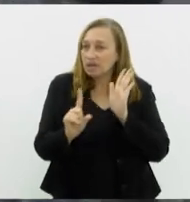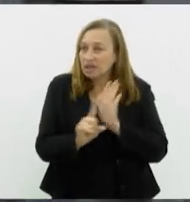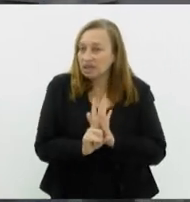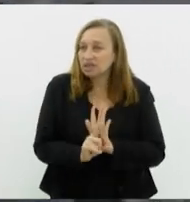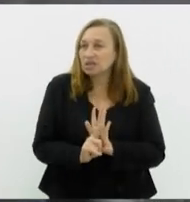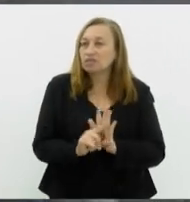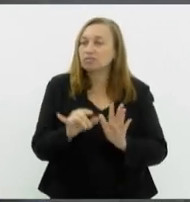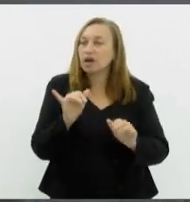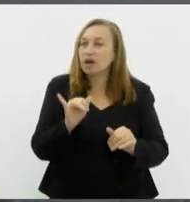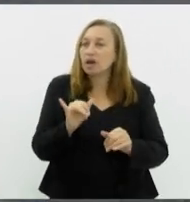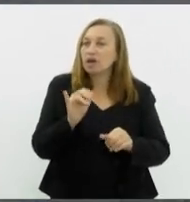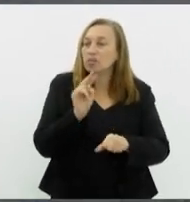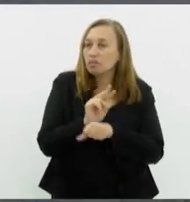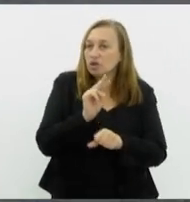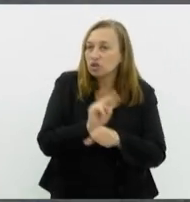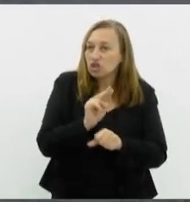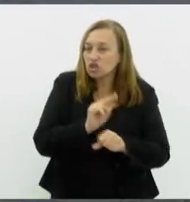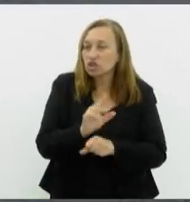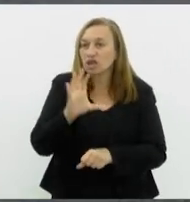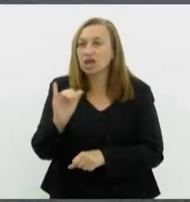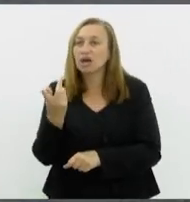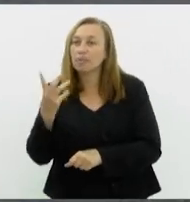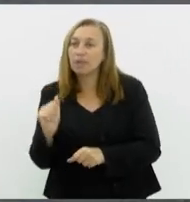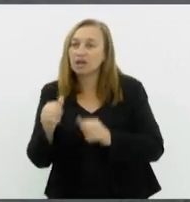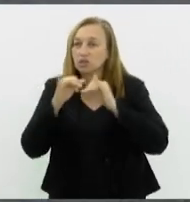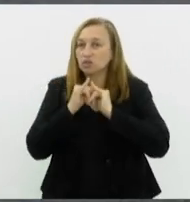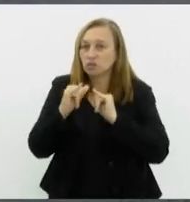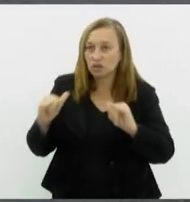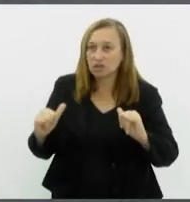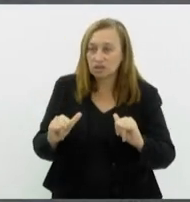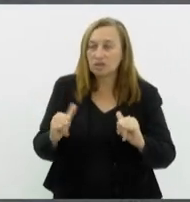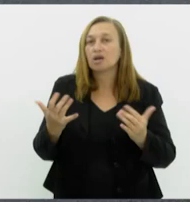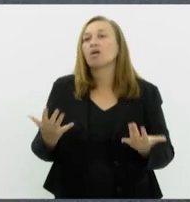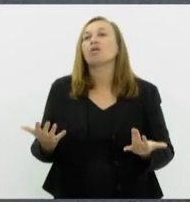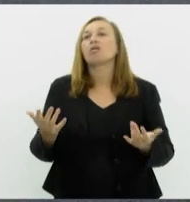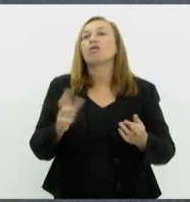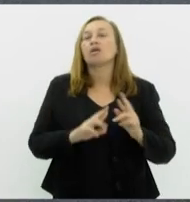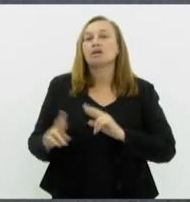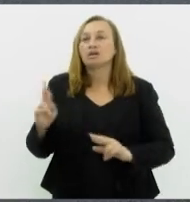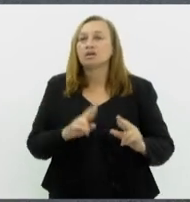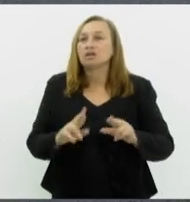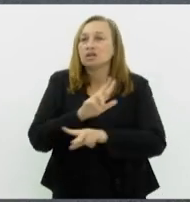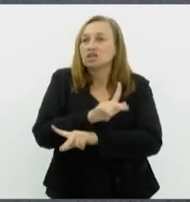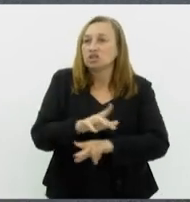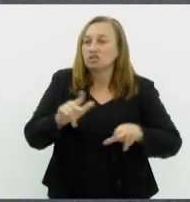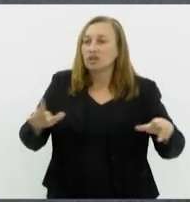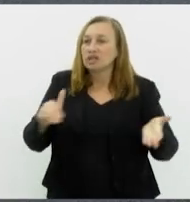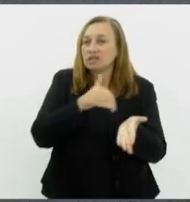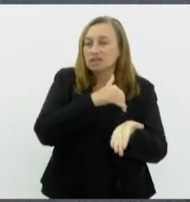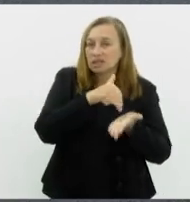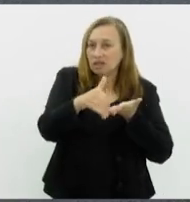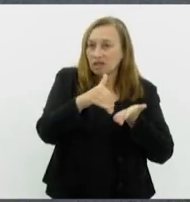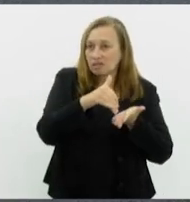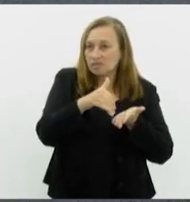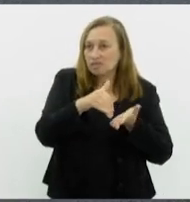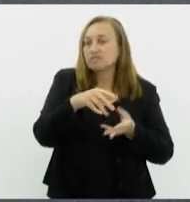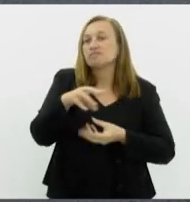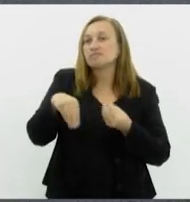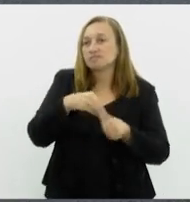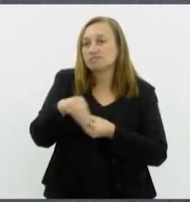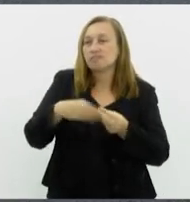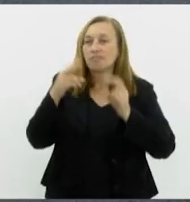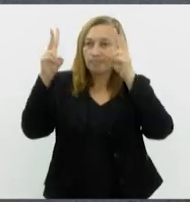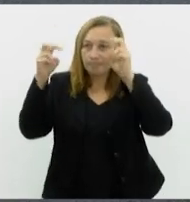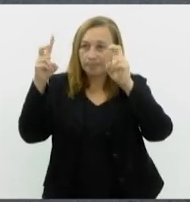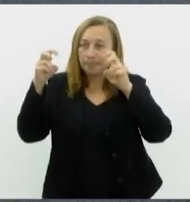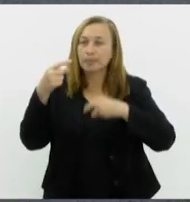por parte do poder público campanhas de divulgação que, né, relacione as diversas secretarias envolvidas na